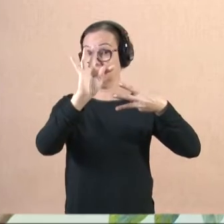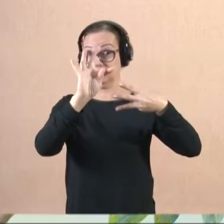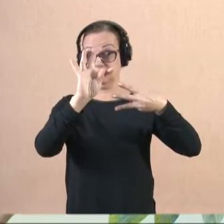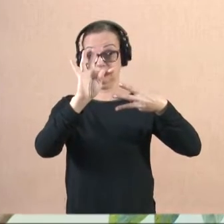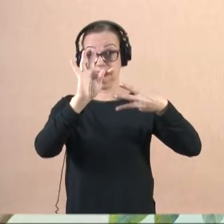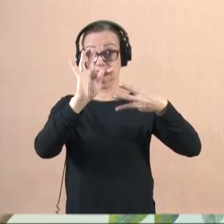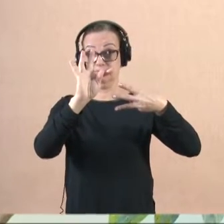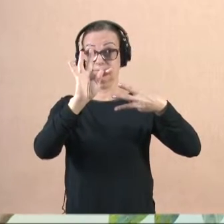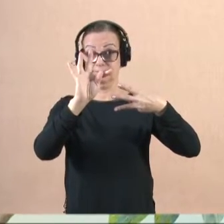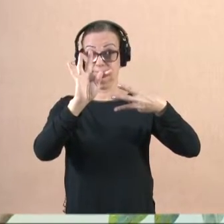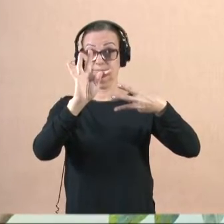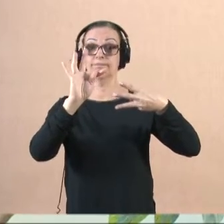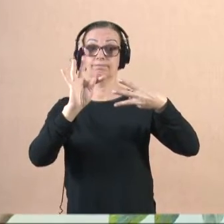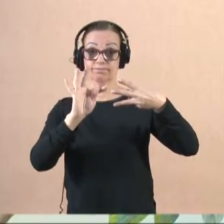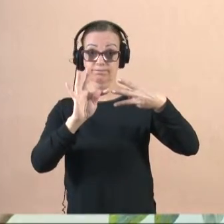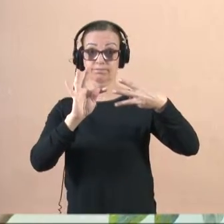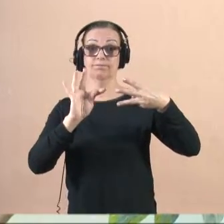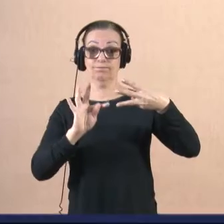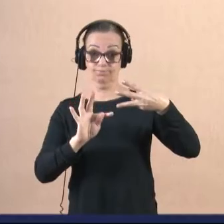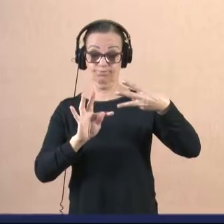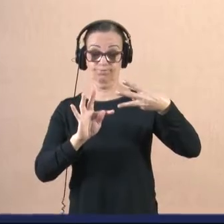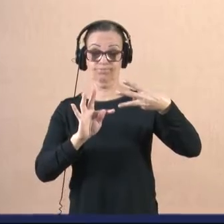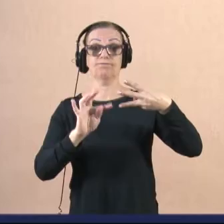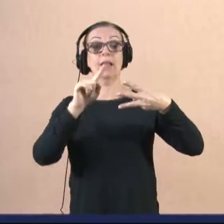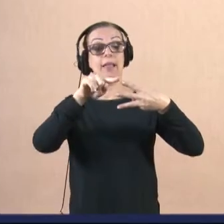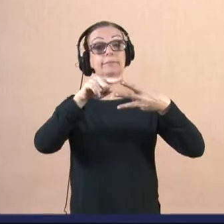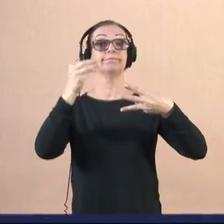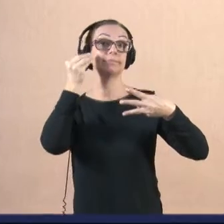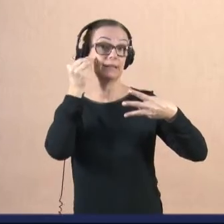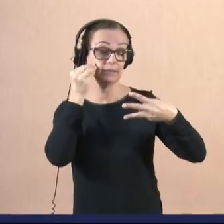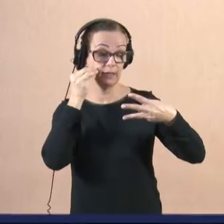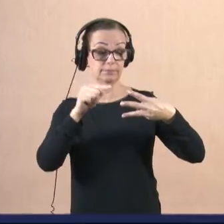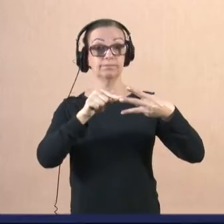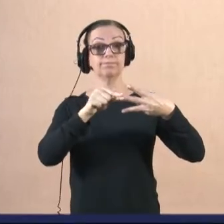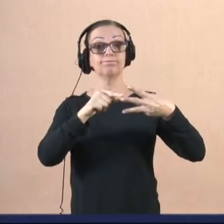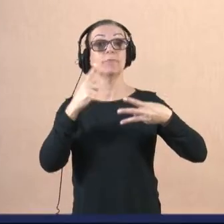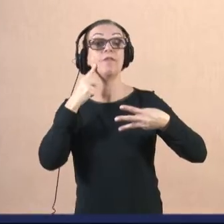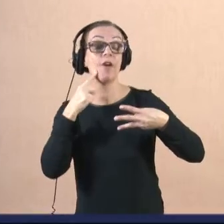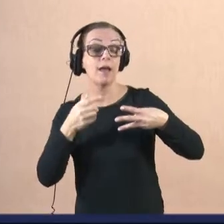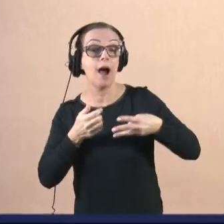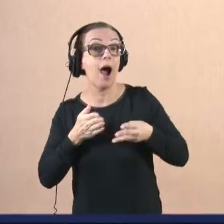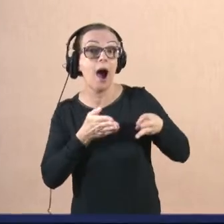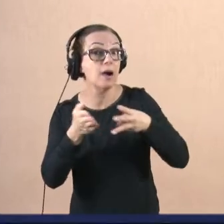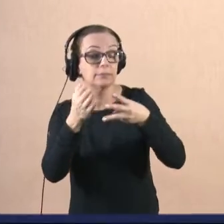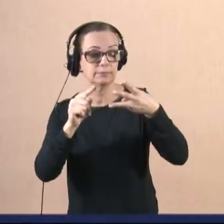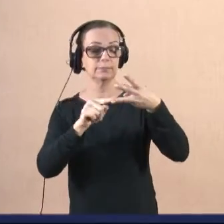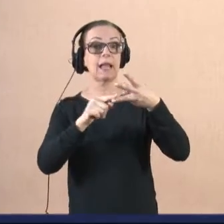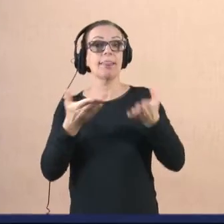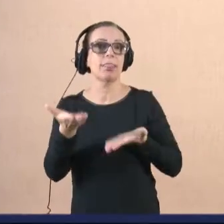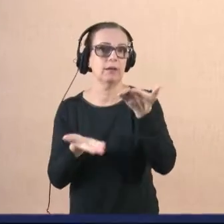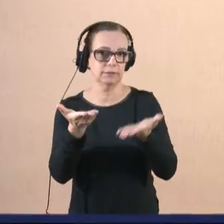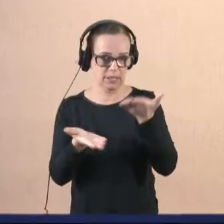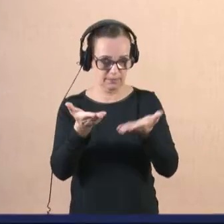has a face antigo que está rastrear é trata